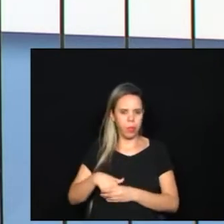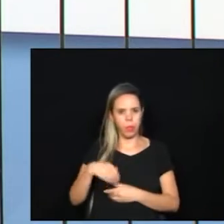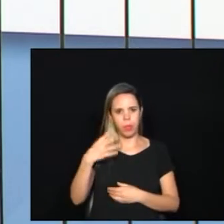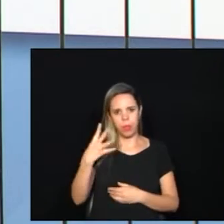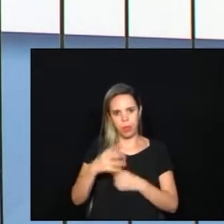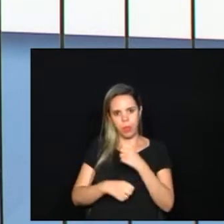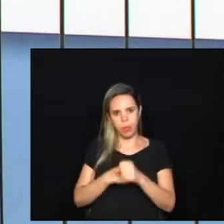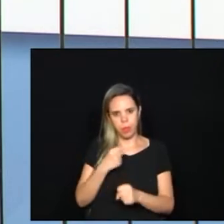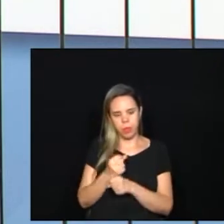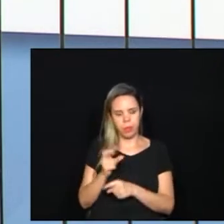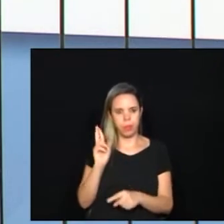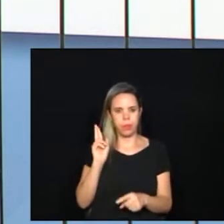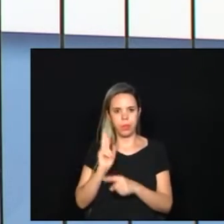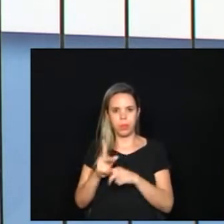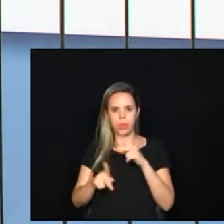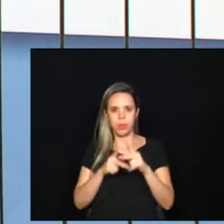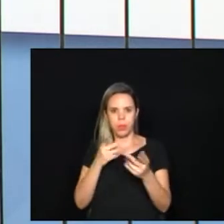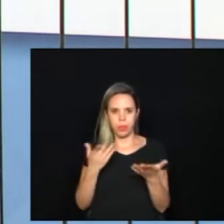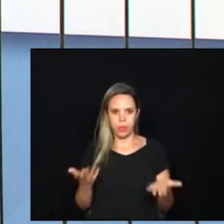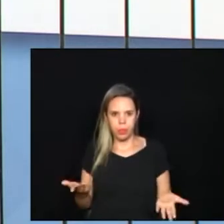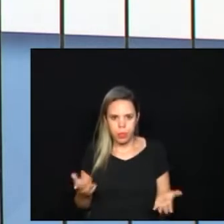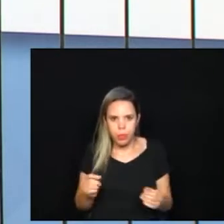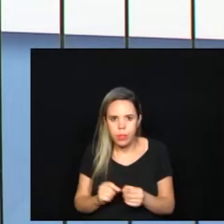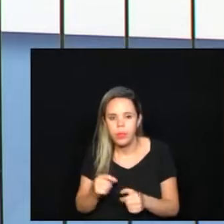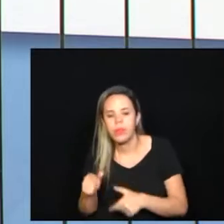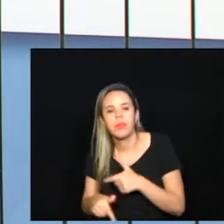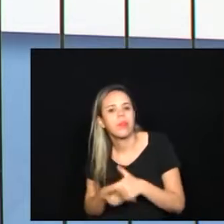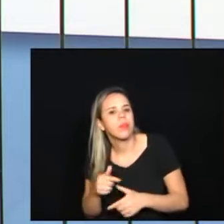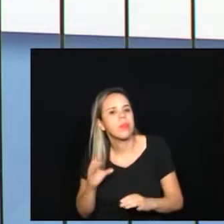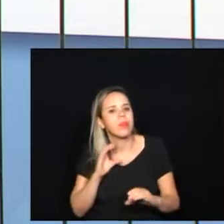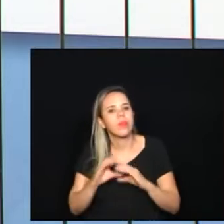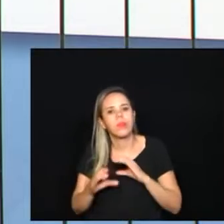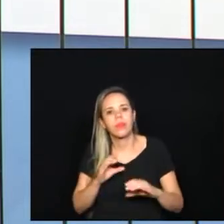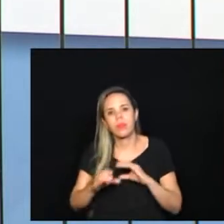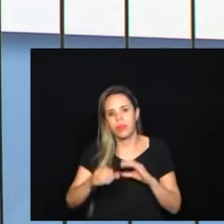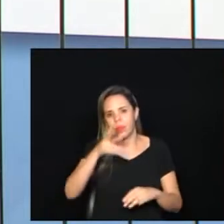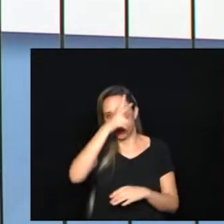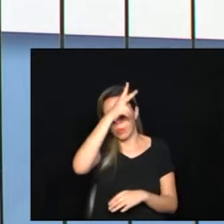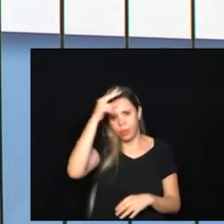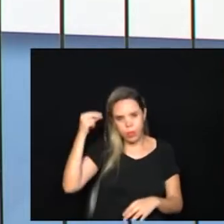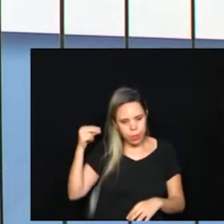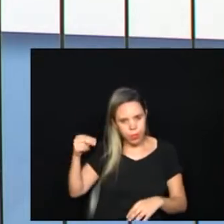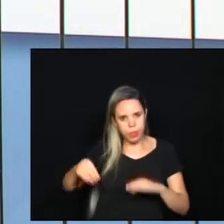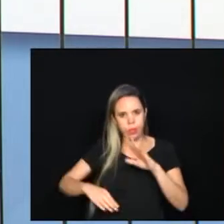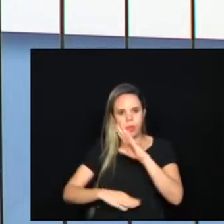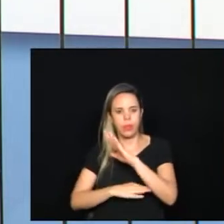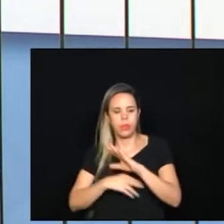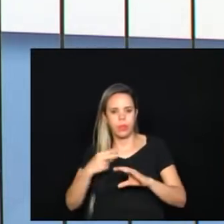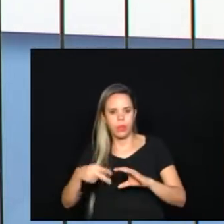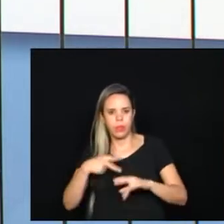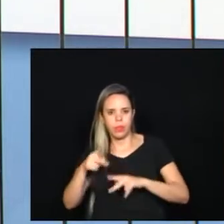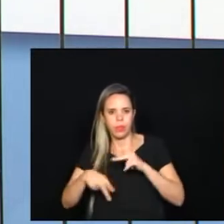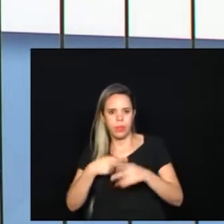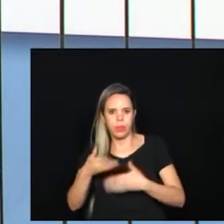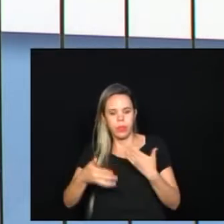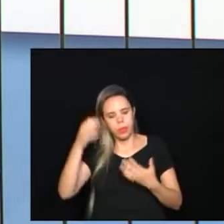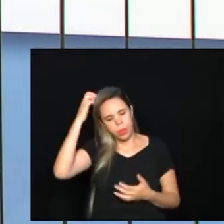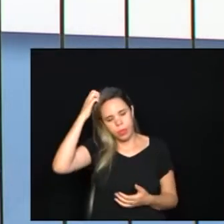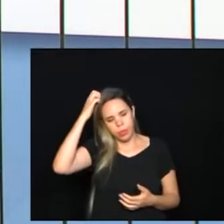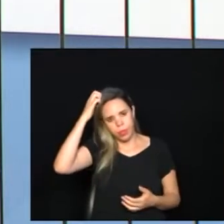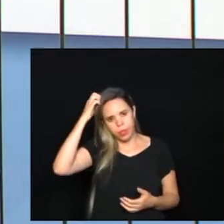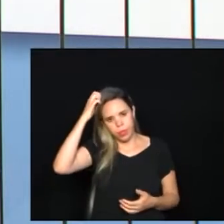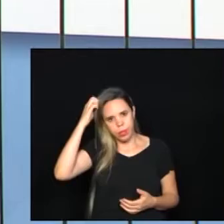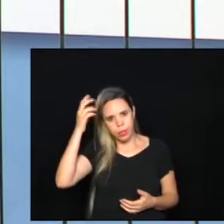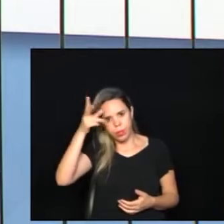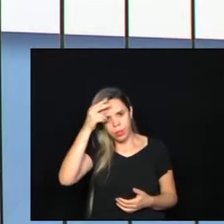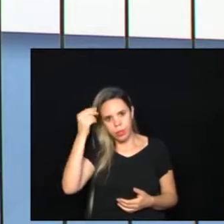4 anos, representa a população e faz essa ponte entre o legislativo, entre a população e as